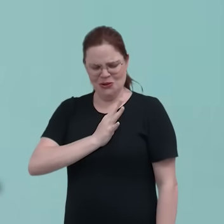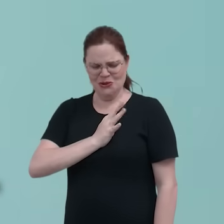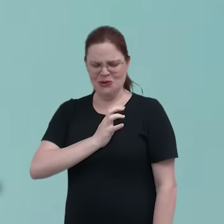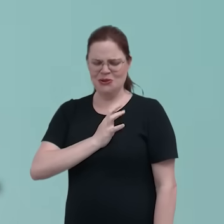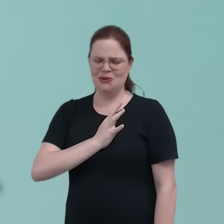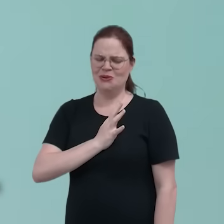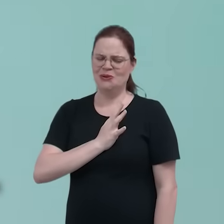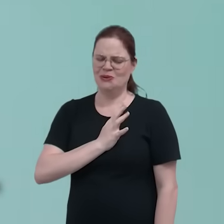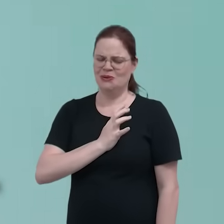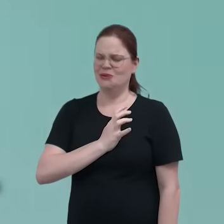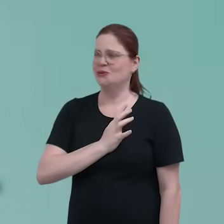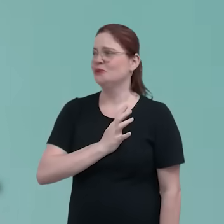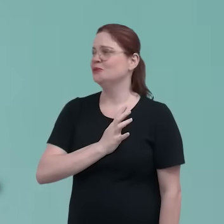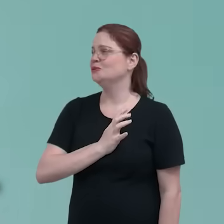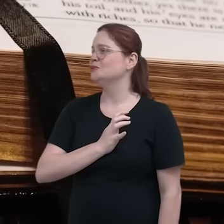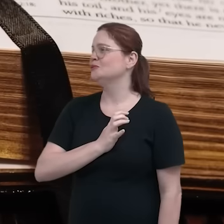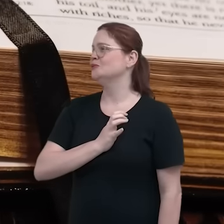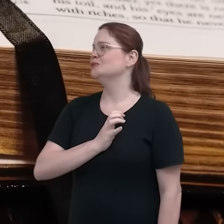primeira